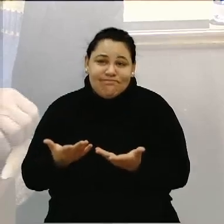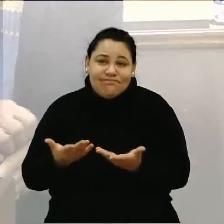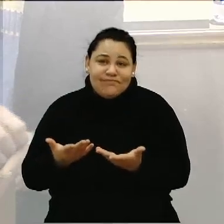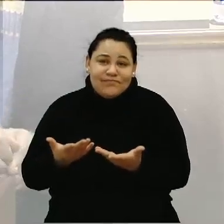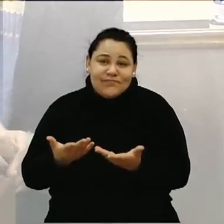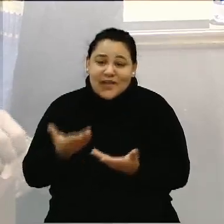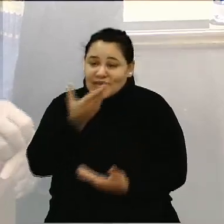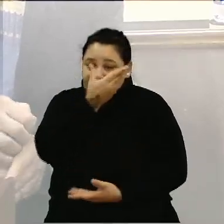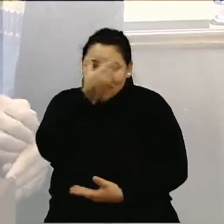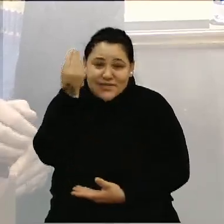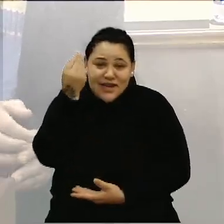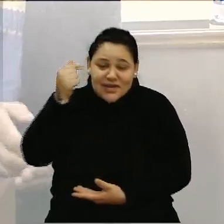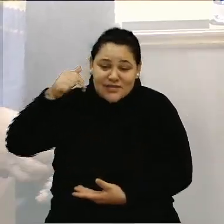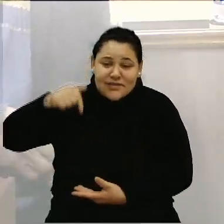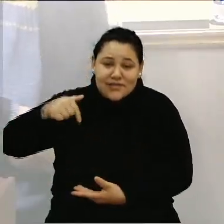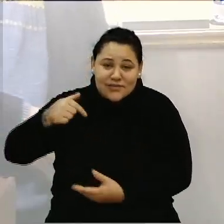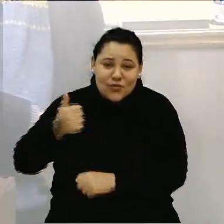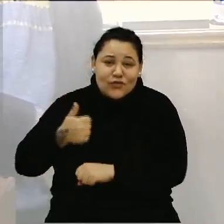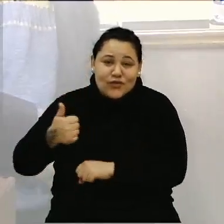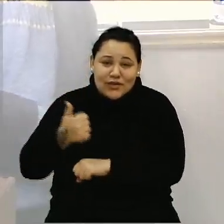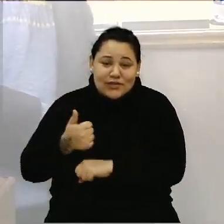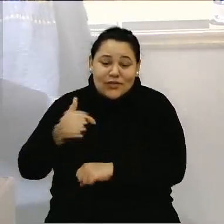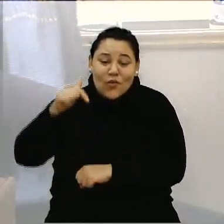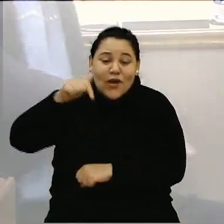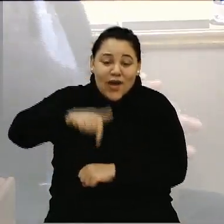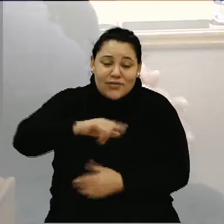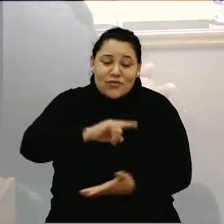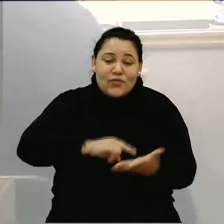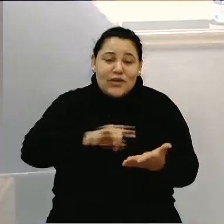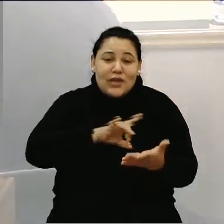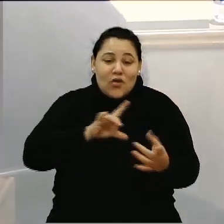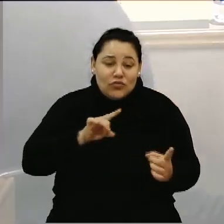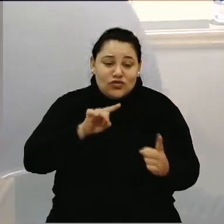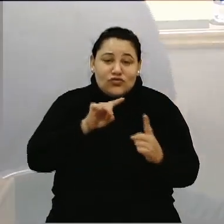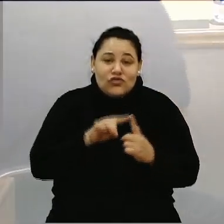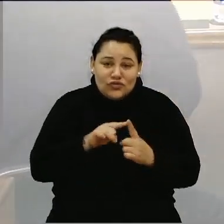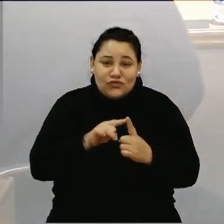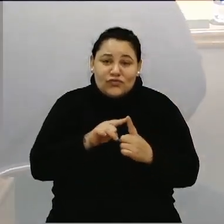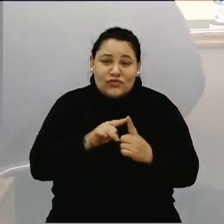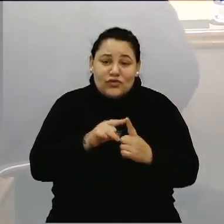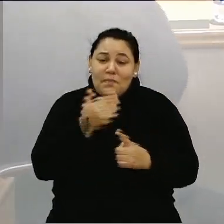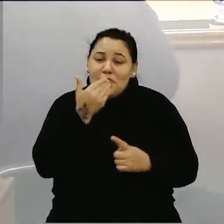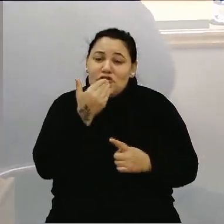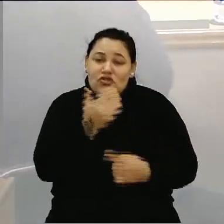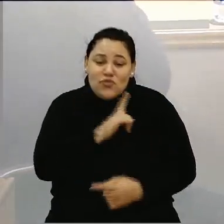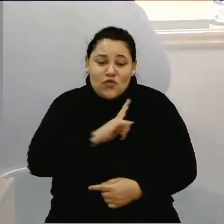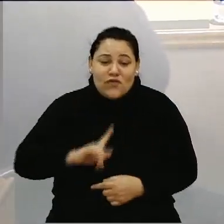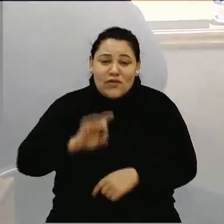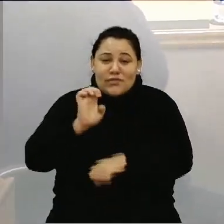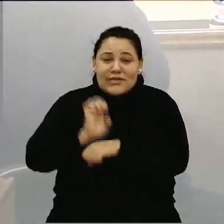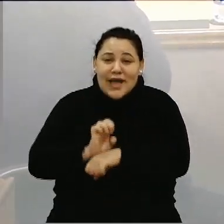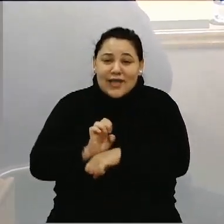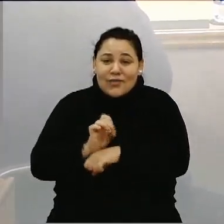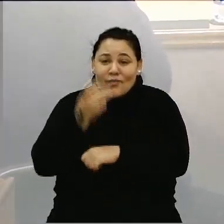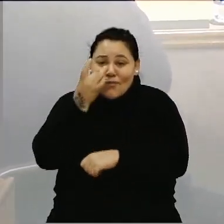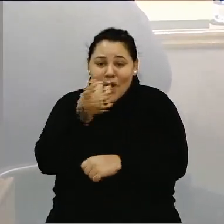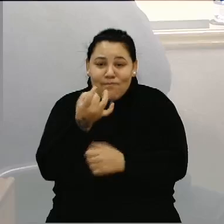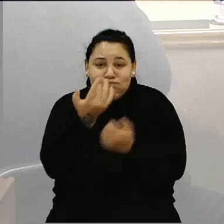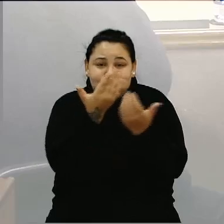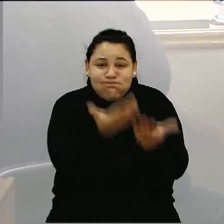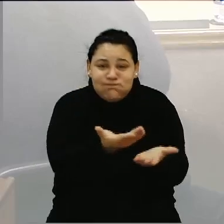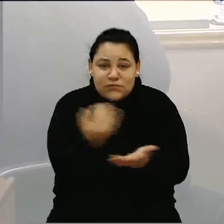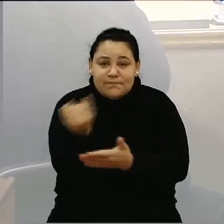segundo plano. Então, essa moção tem o objetivo de sensibilizar o governo do estado para que dê atenção devida a